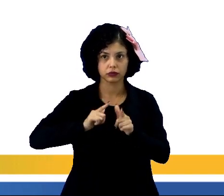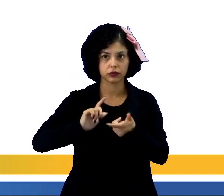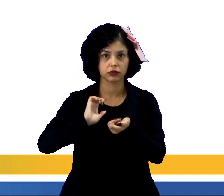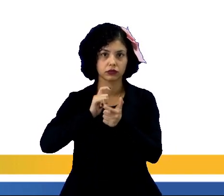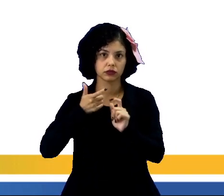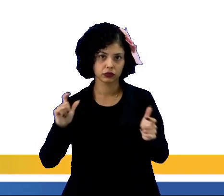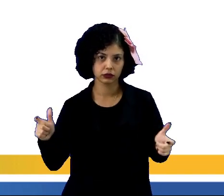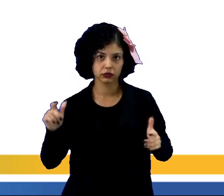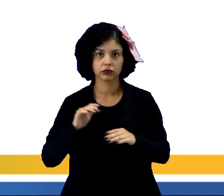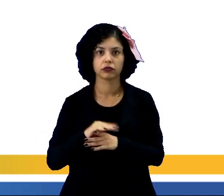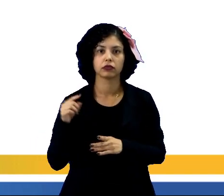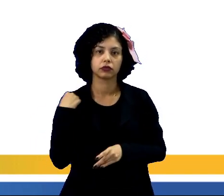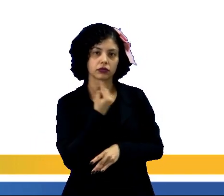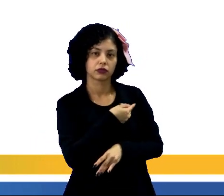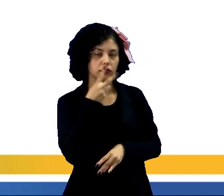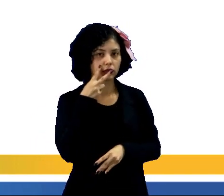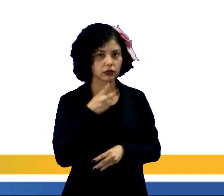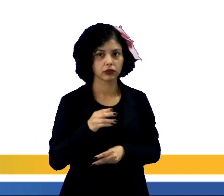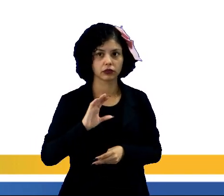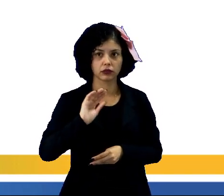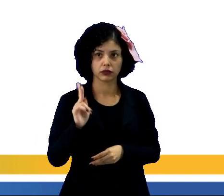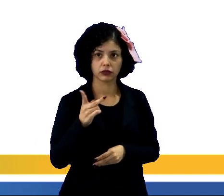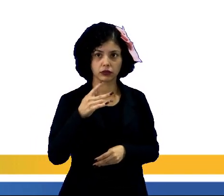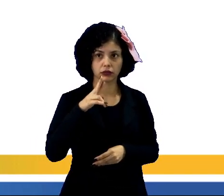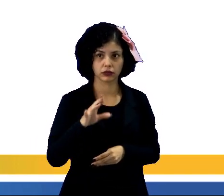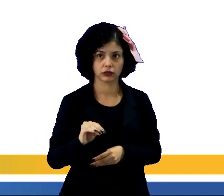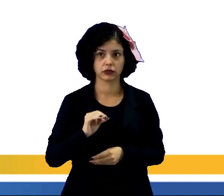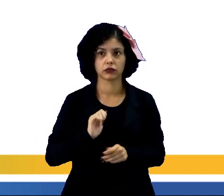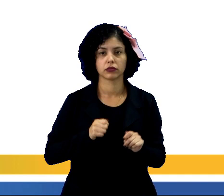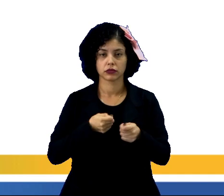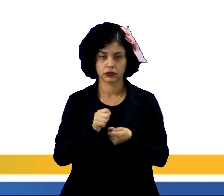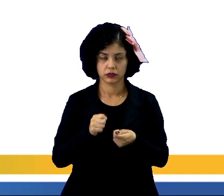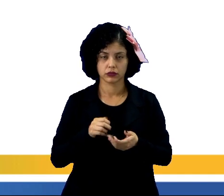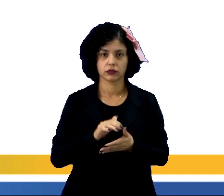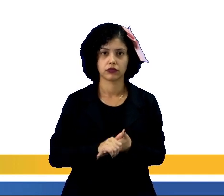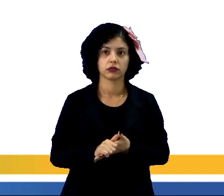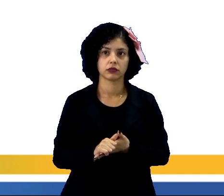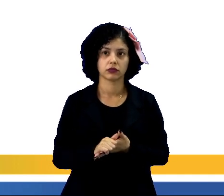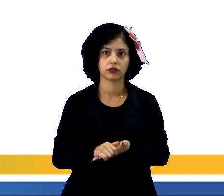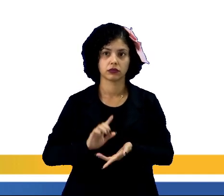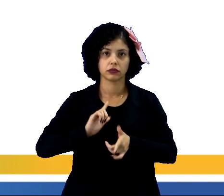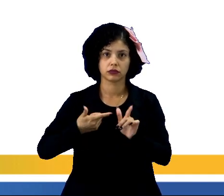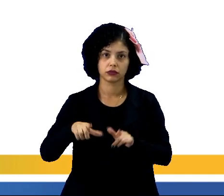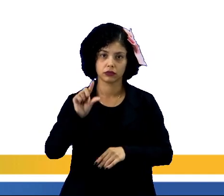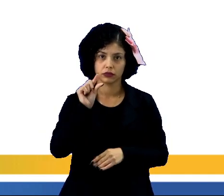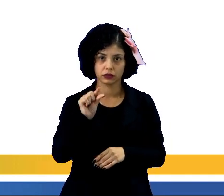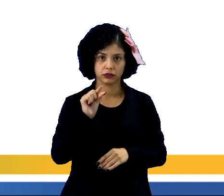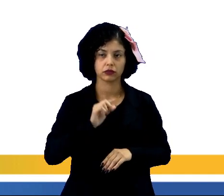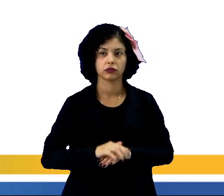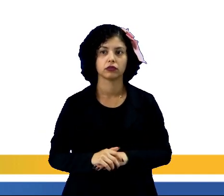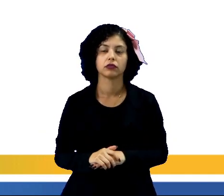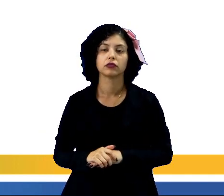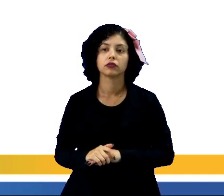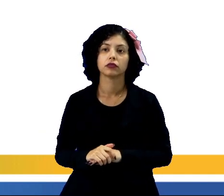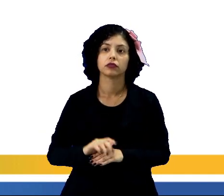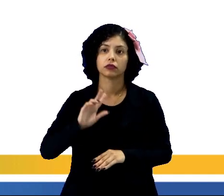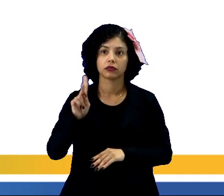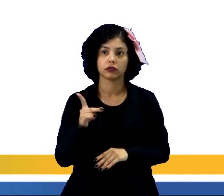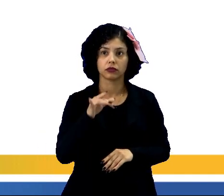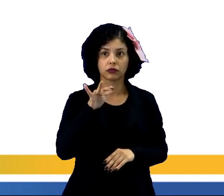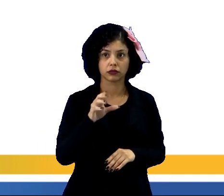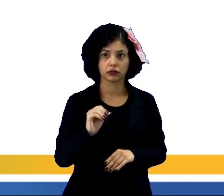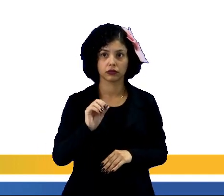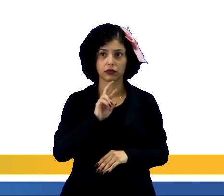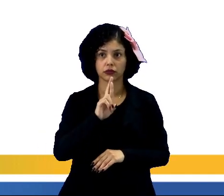letras maiúsculas, nós vamos chamar de homozigotas dominantes. Por letras minúsculas,